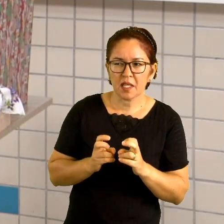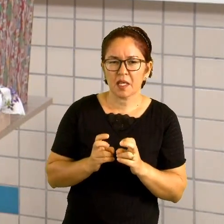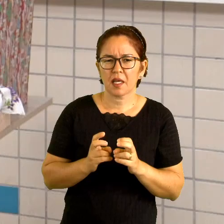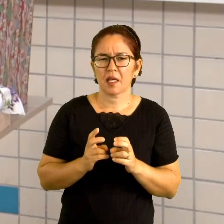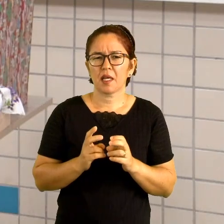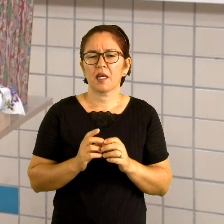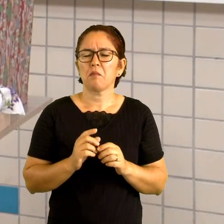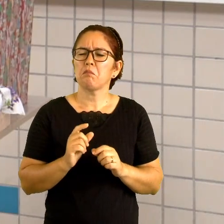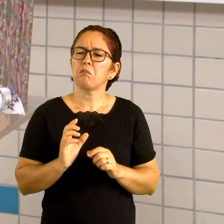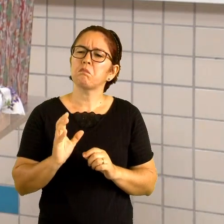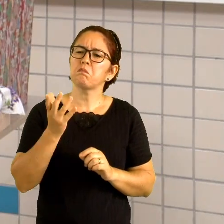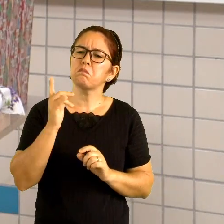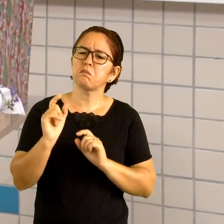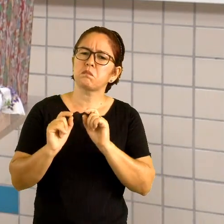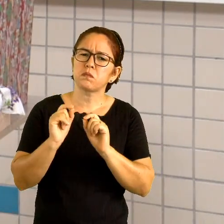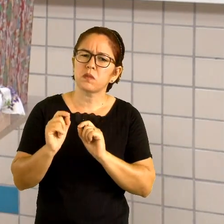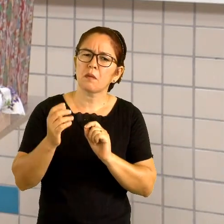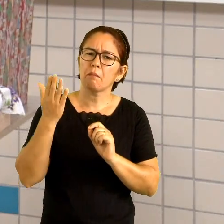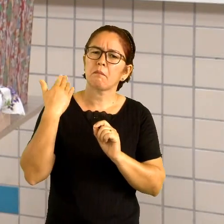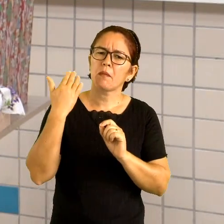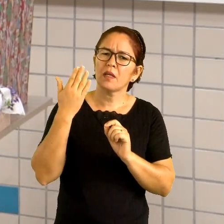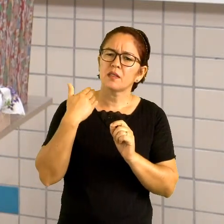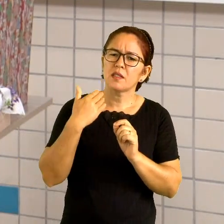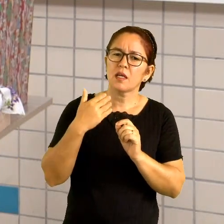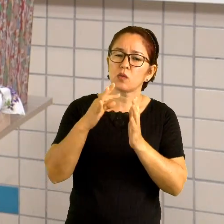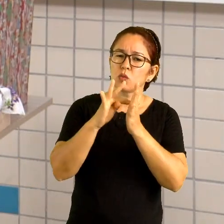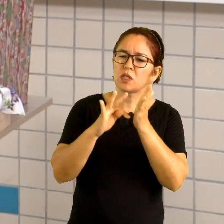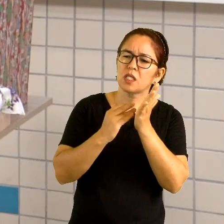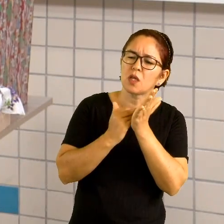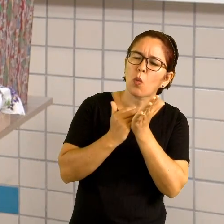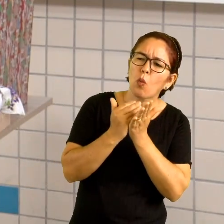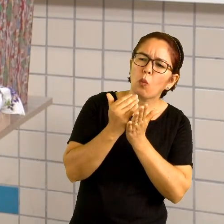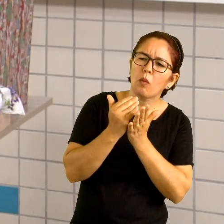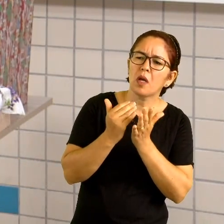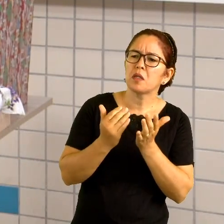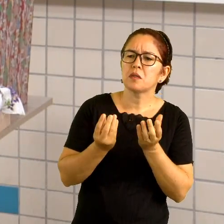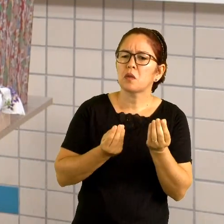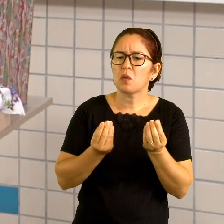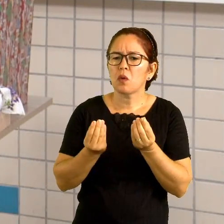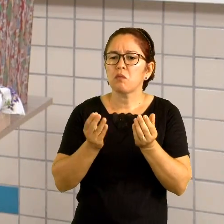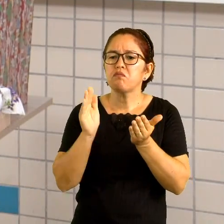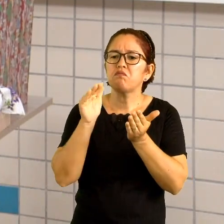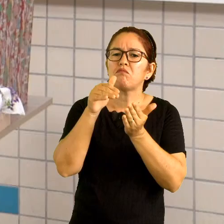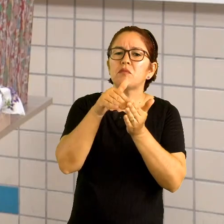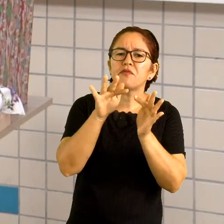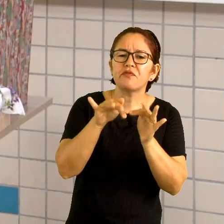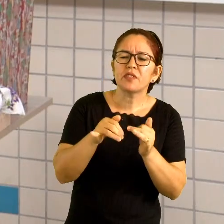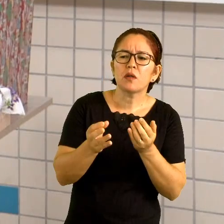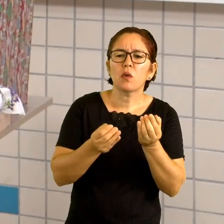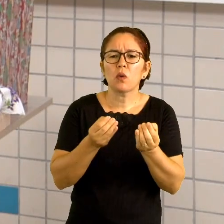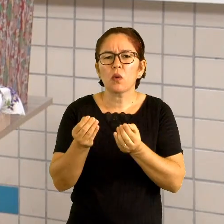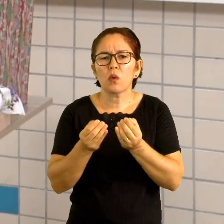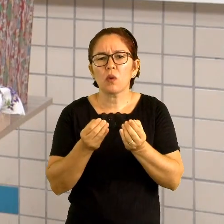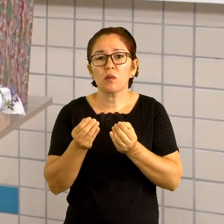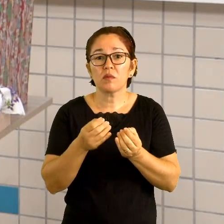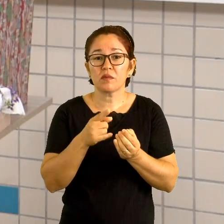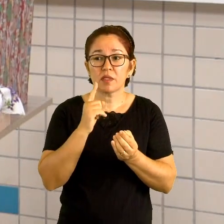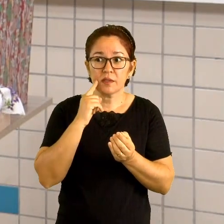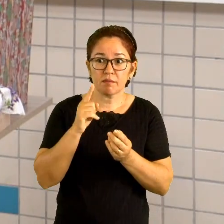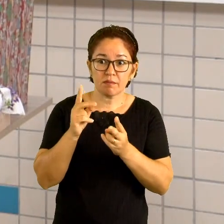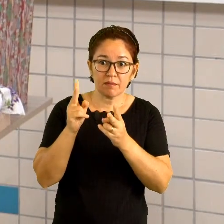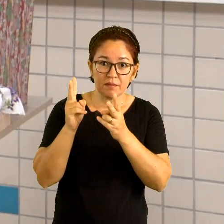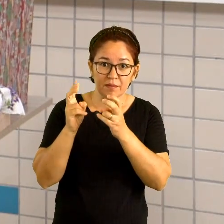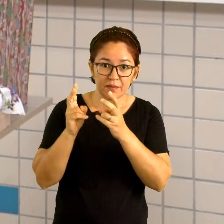a recorrência, onde começa o texto, aonde termina. E o que é interessante do texto cumulativo, que é o mesmo